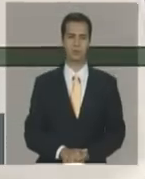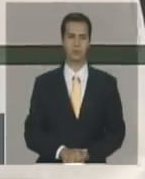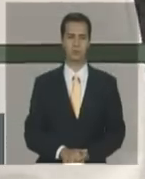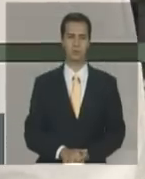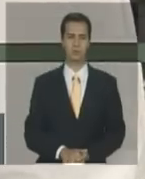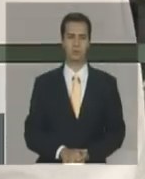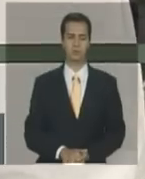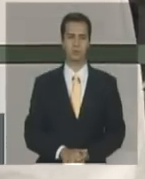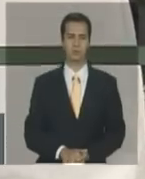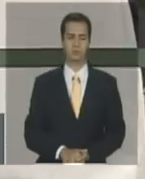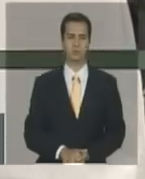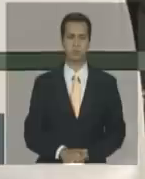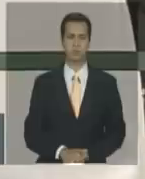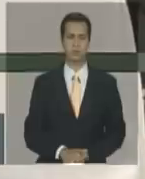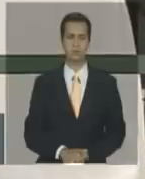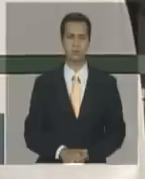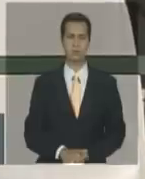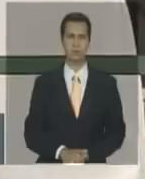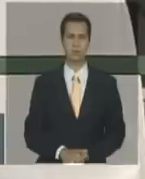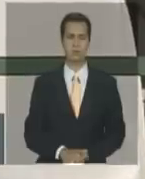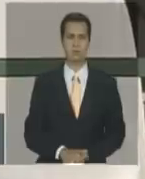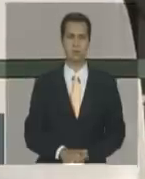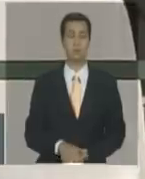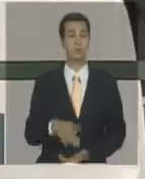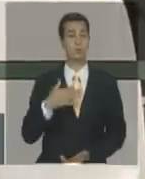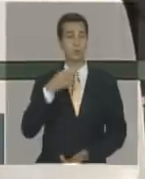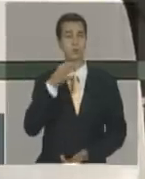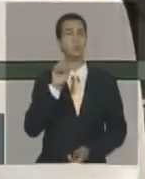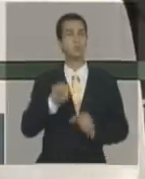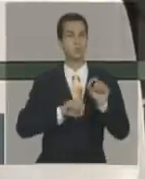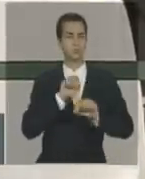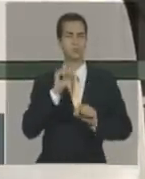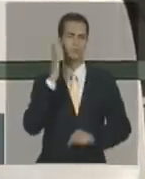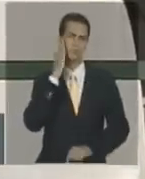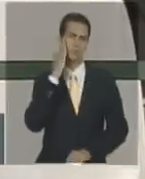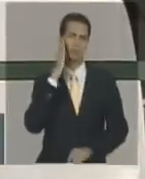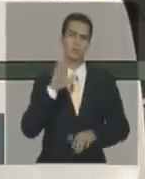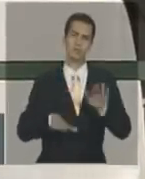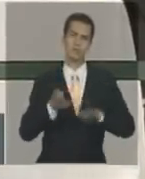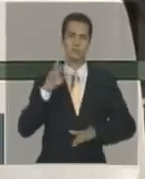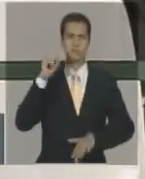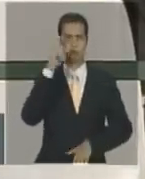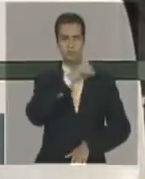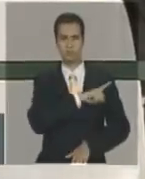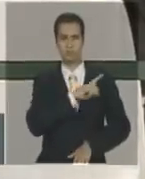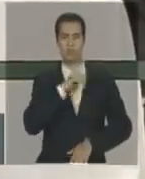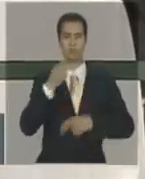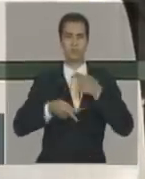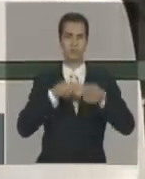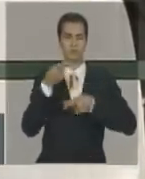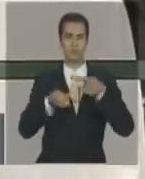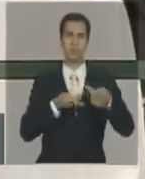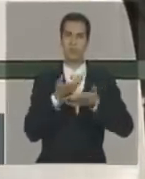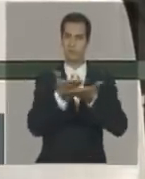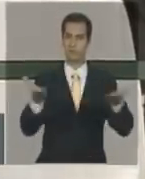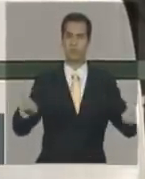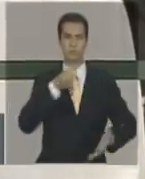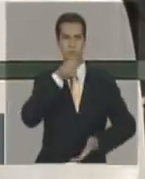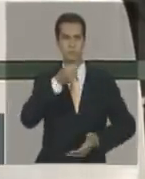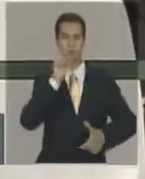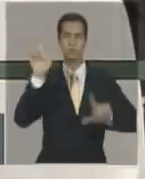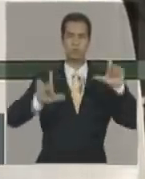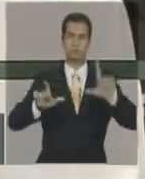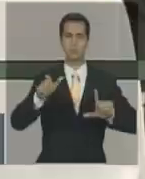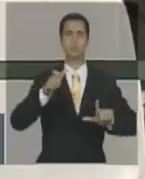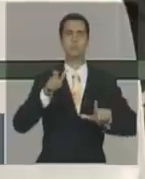pode. Eu acho que, eu sei que é difícil falar dessa forma muitas vezes com a mídia, com os órgãos de